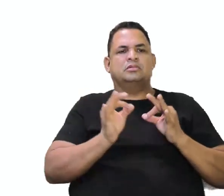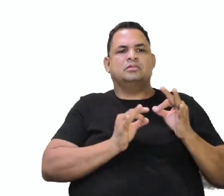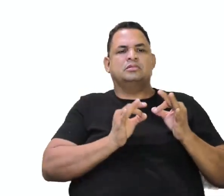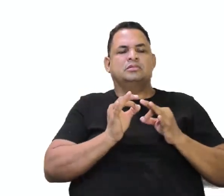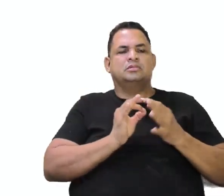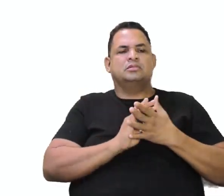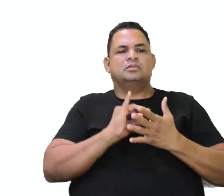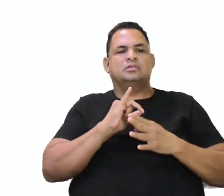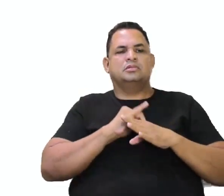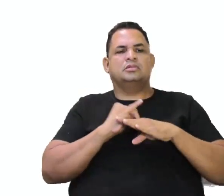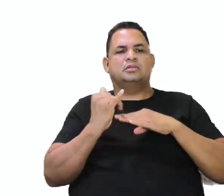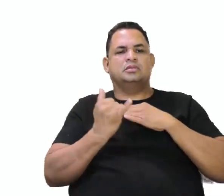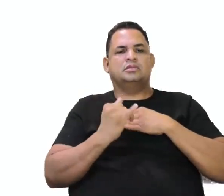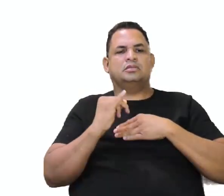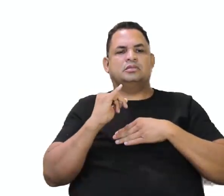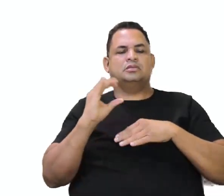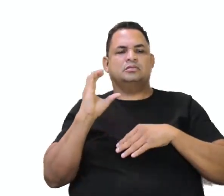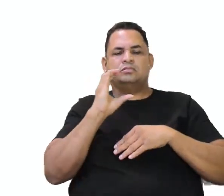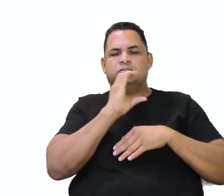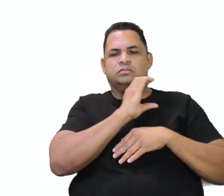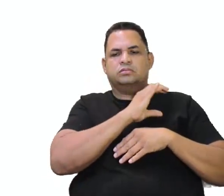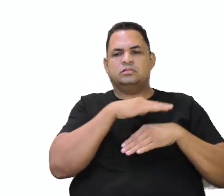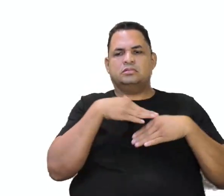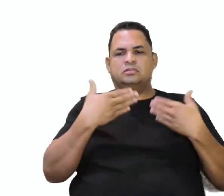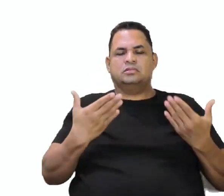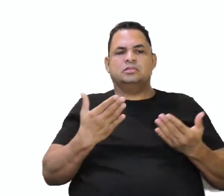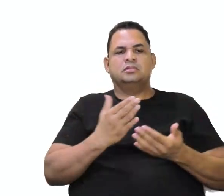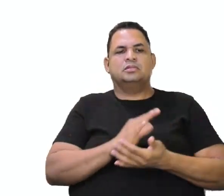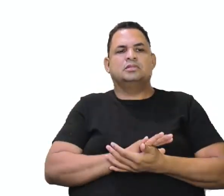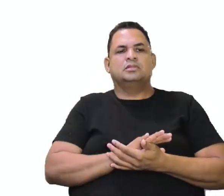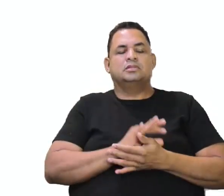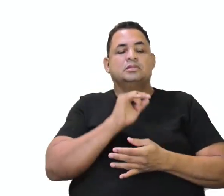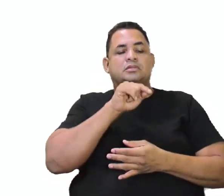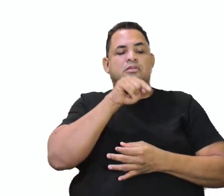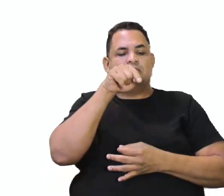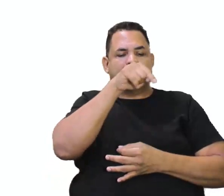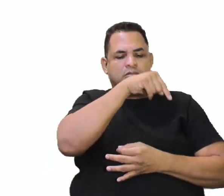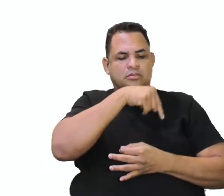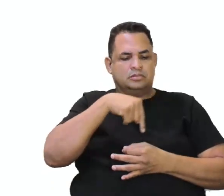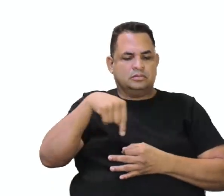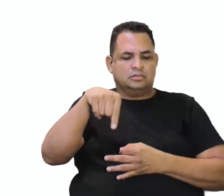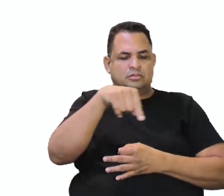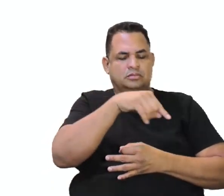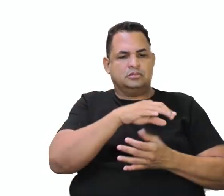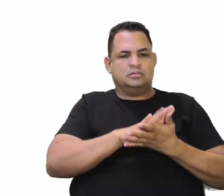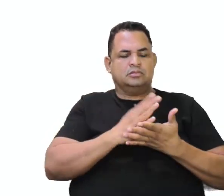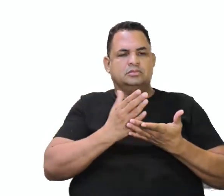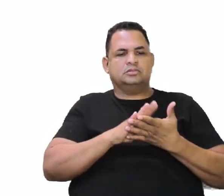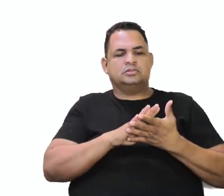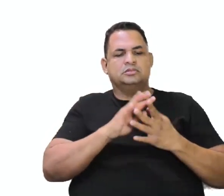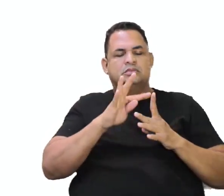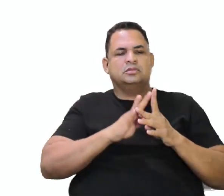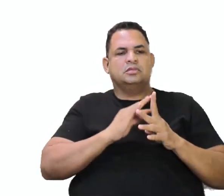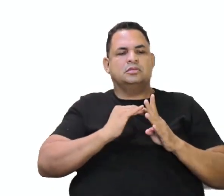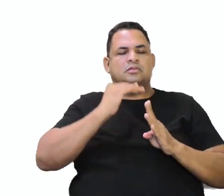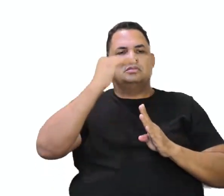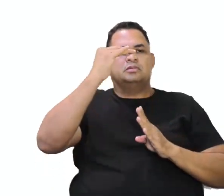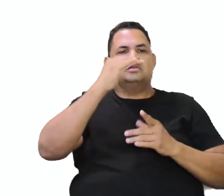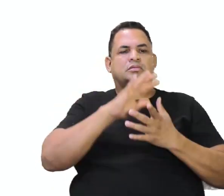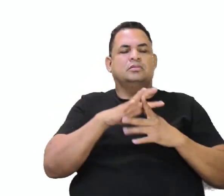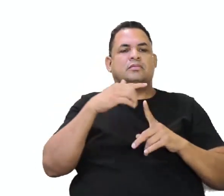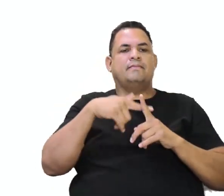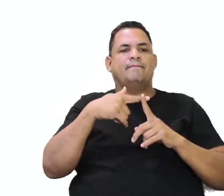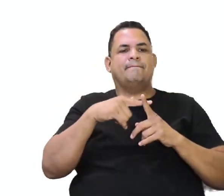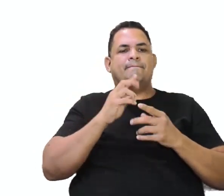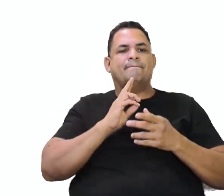ilhas de calor que já caiu em Enem aí, tá? Então, são aqueles pontos onde a concentração da temperatura é mais elevada